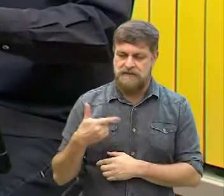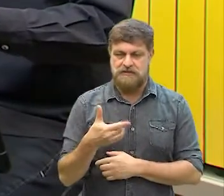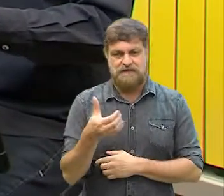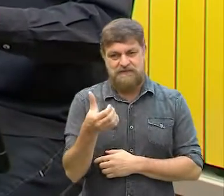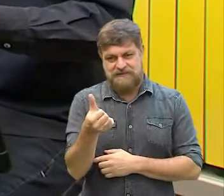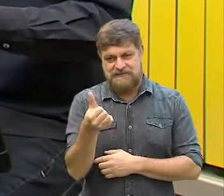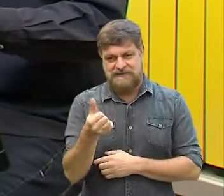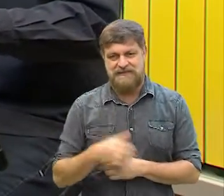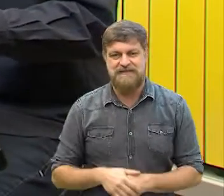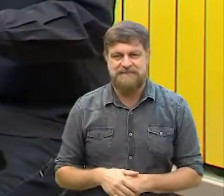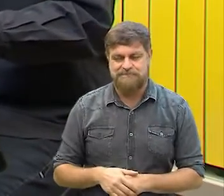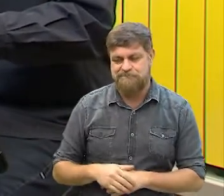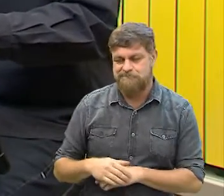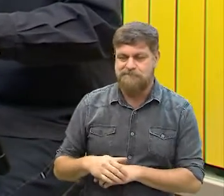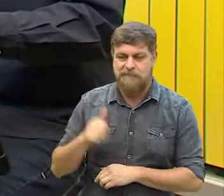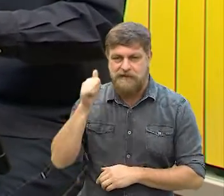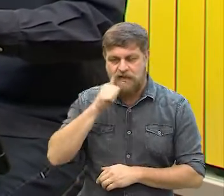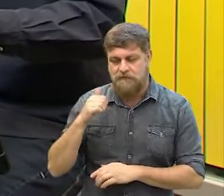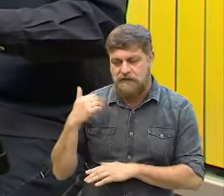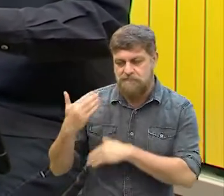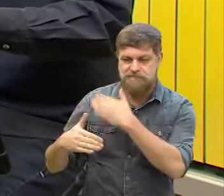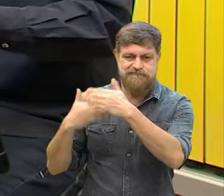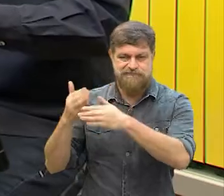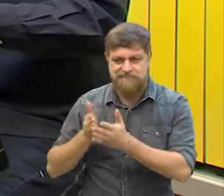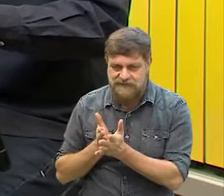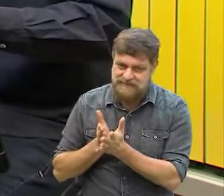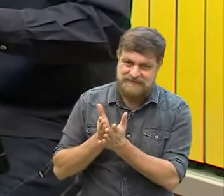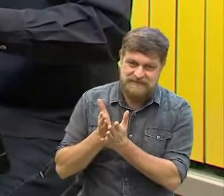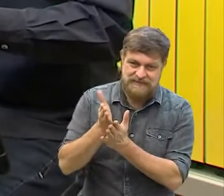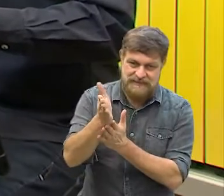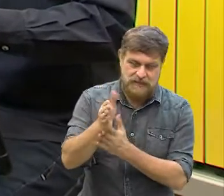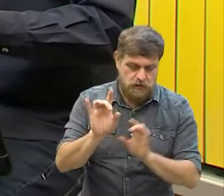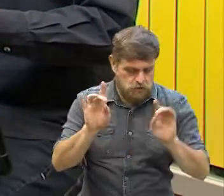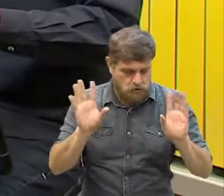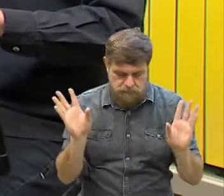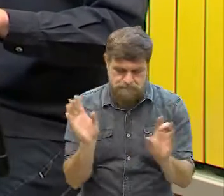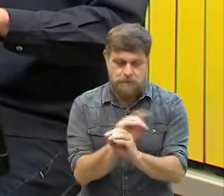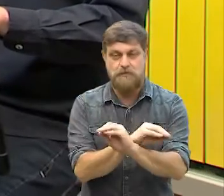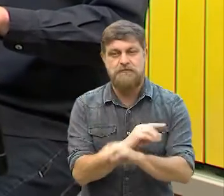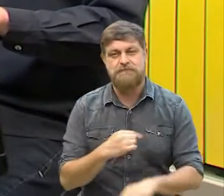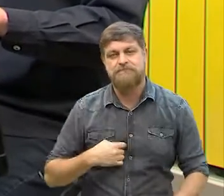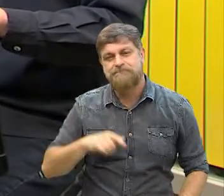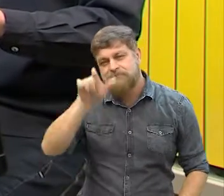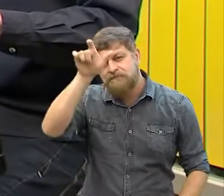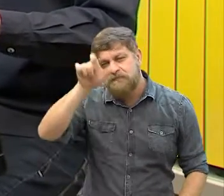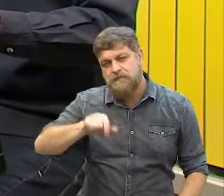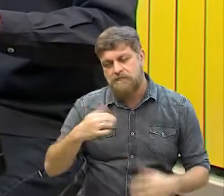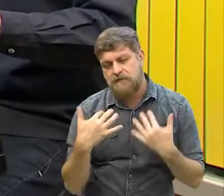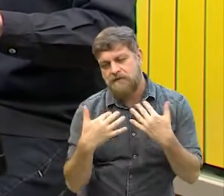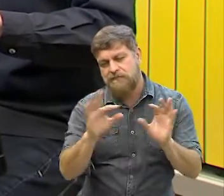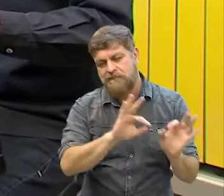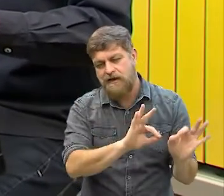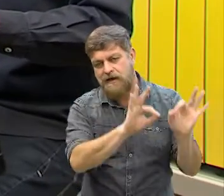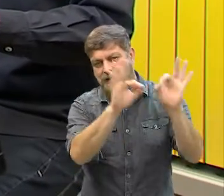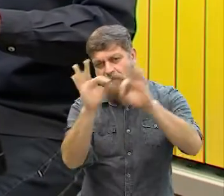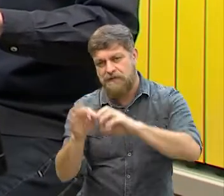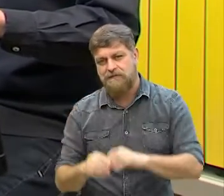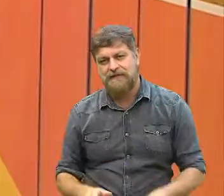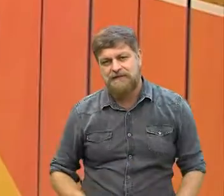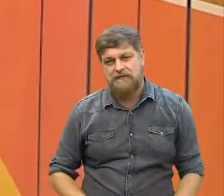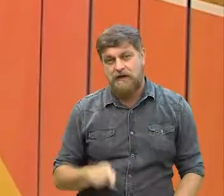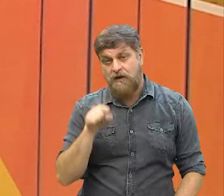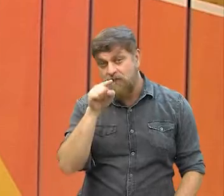Exato. anos e as outras mulheres, elas seguiram, é só isso. Agora, para quem está nos acompanhando, para se